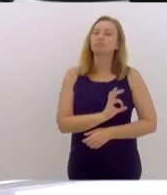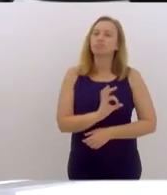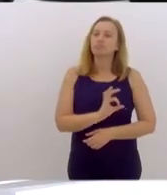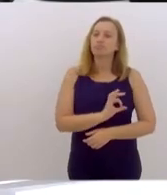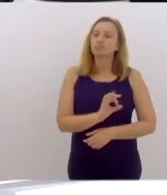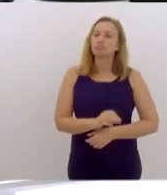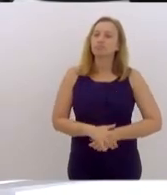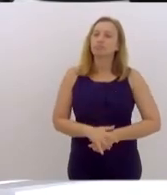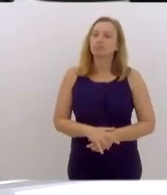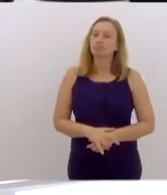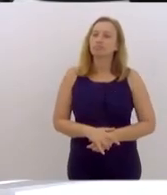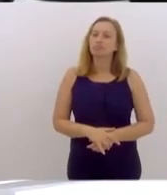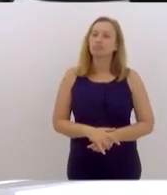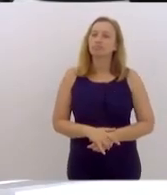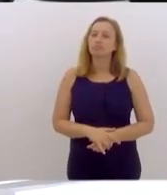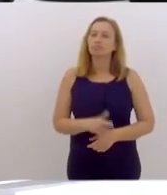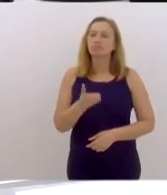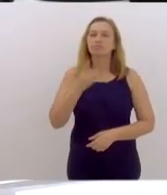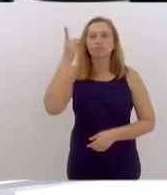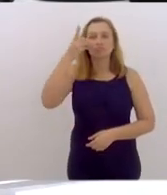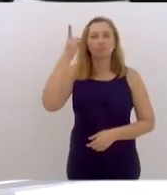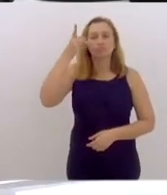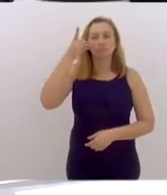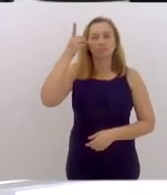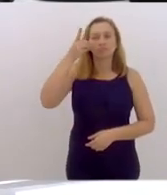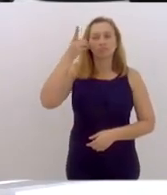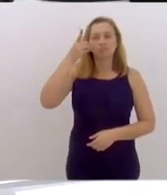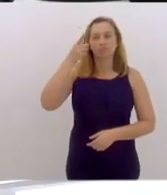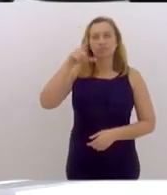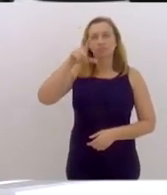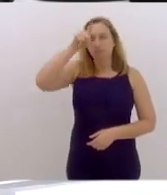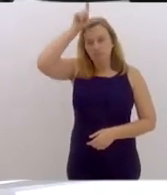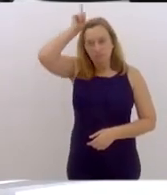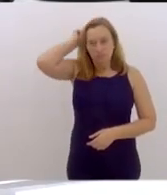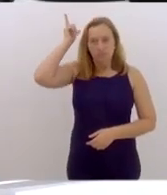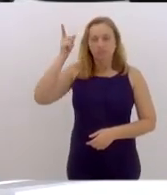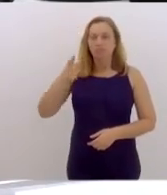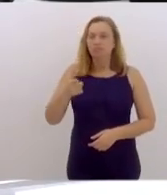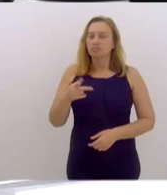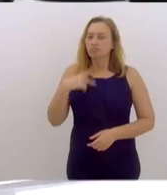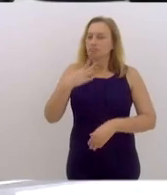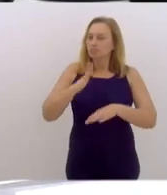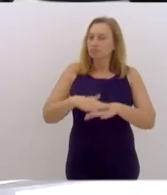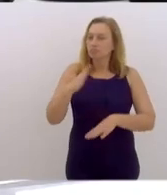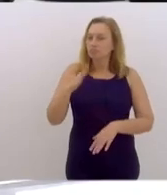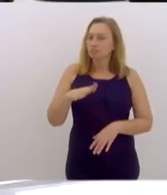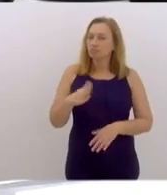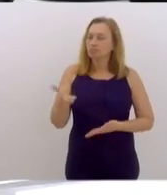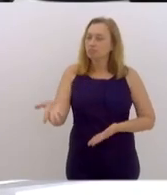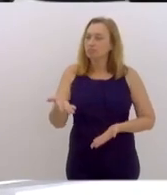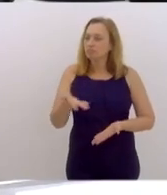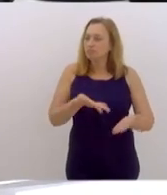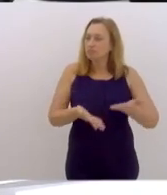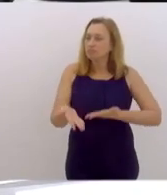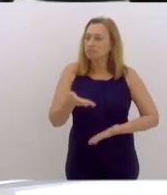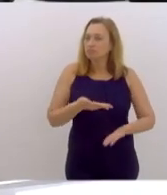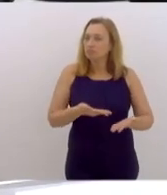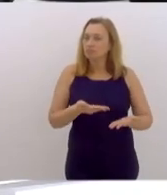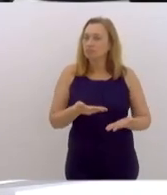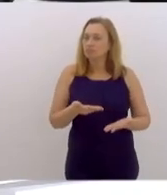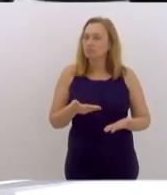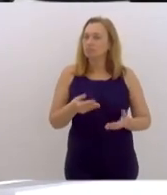O que é o Deputado Luiz Paulo foi até um pouquinho mais além de uma parceria com